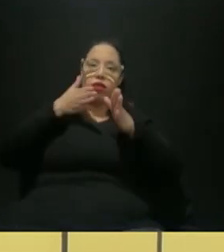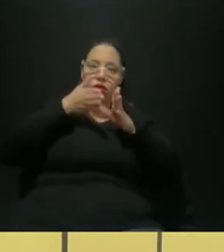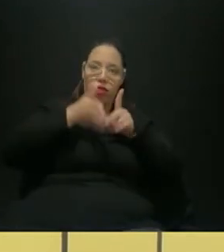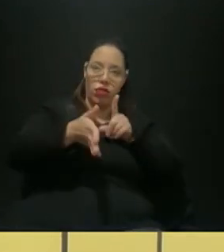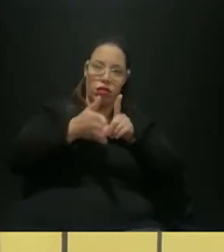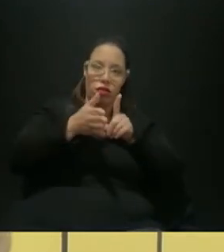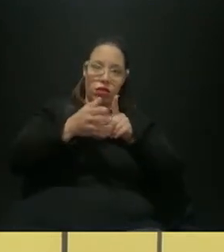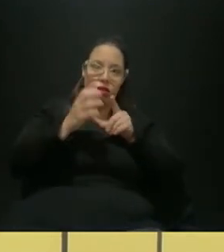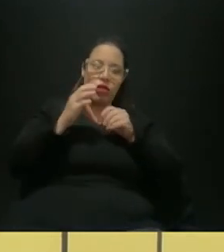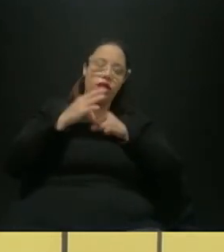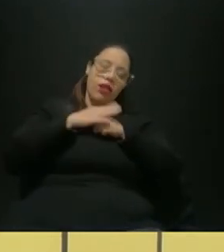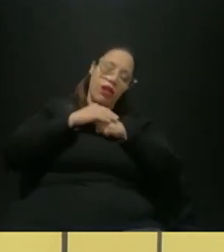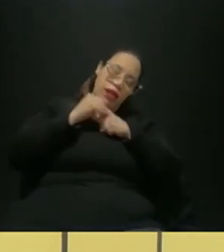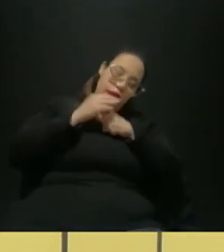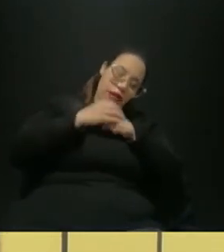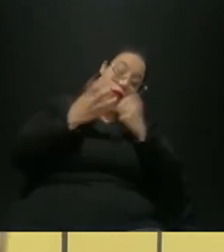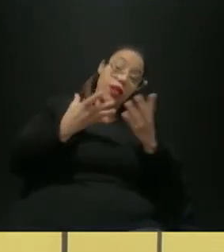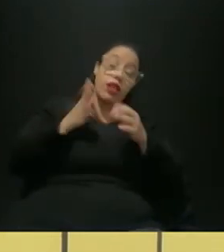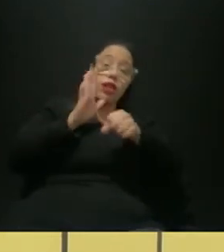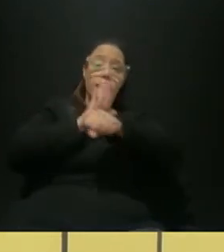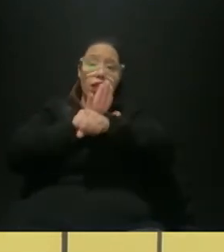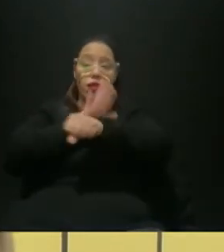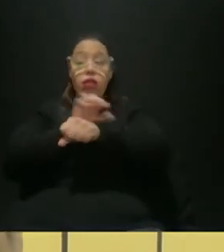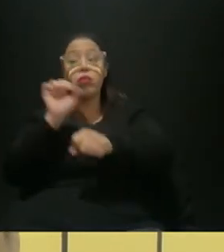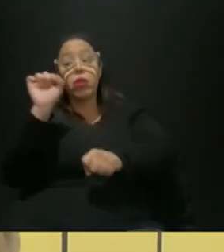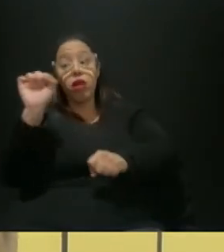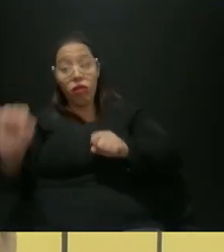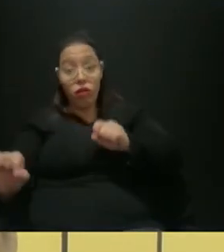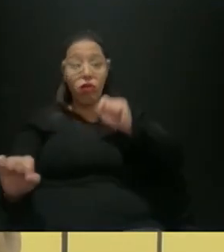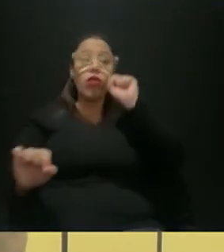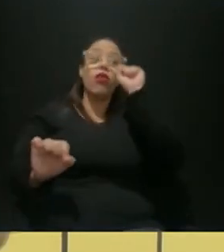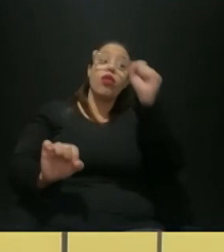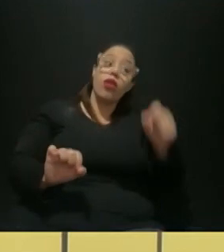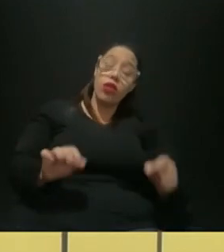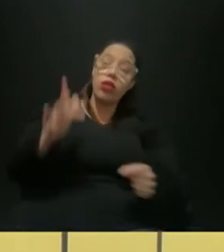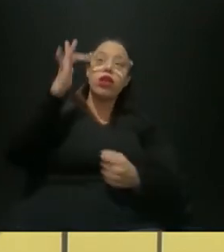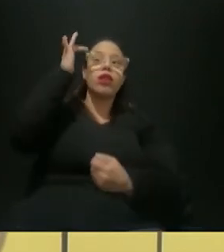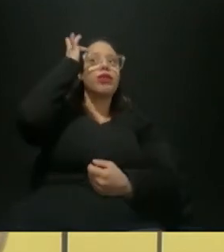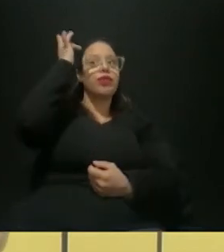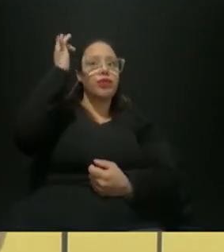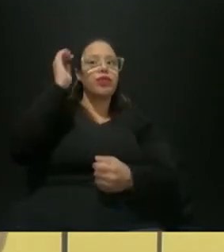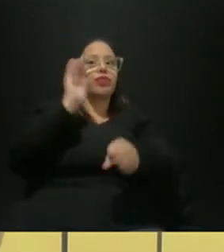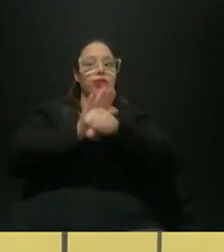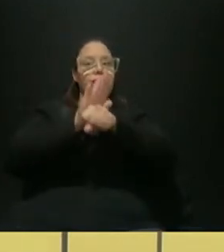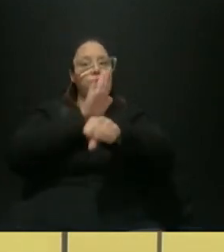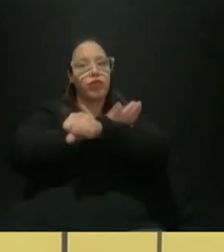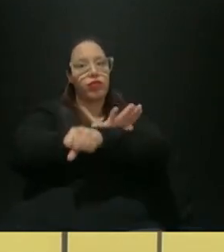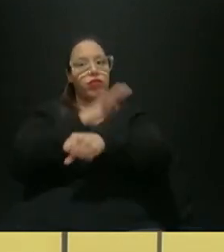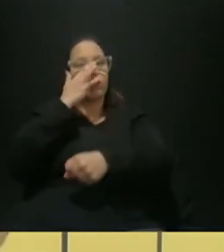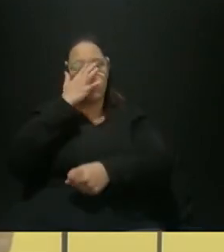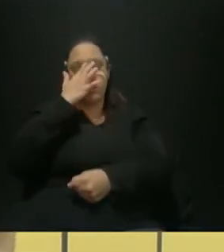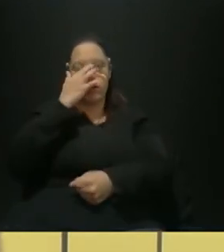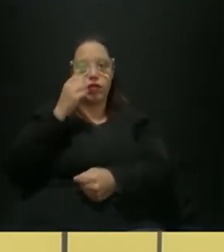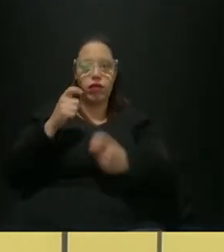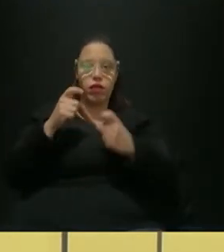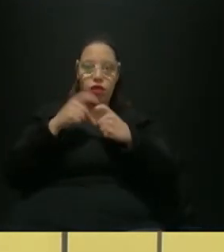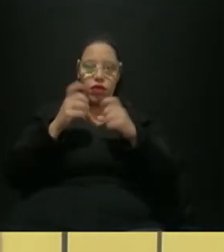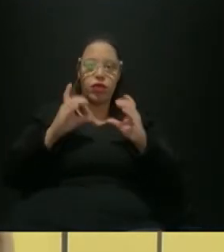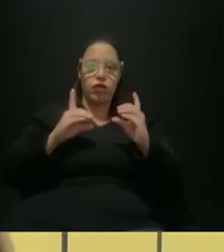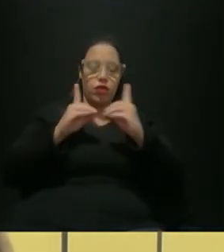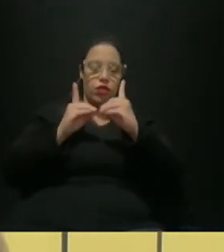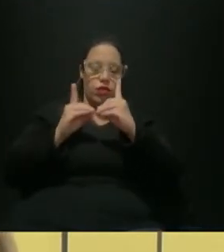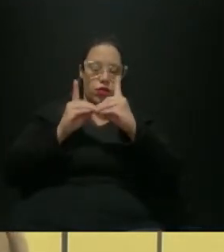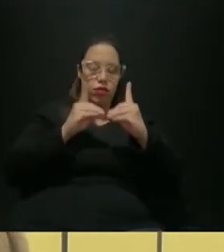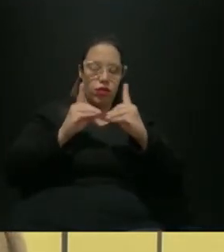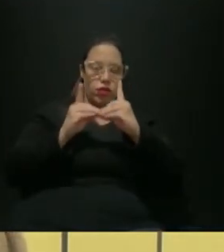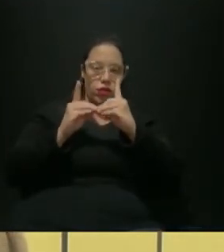quer ajudar. A partir daí, você tem muito mais facilidade para ajudar. Isso a gente vê no consultório, a gente vê nas conversas, a gente vê...